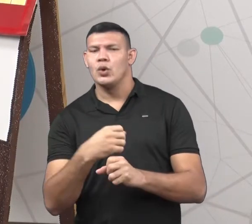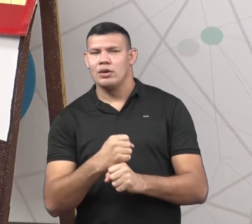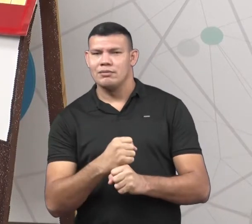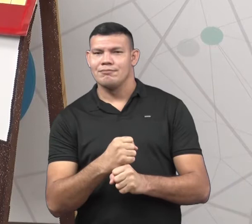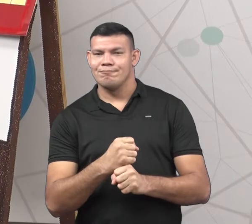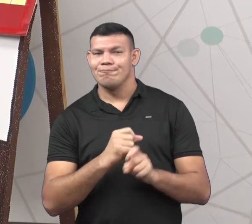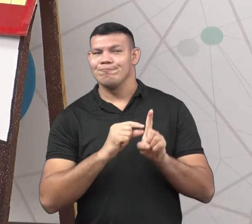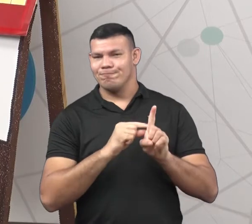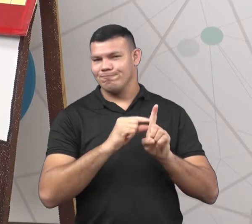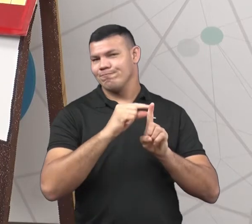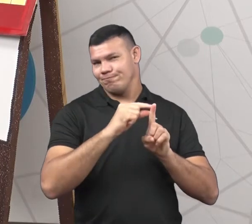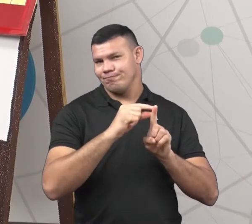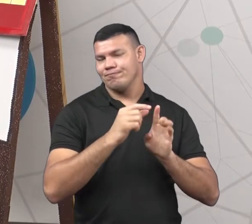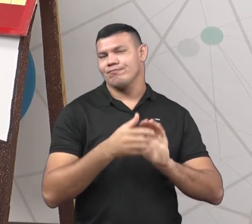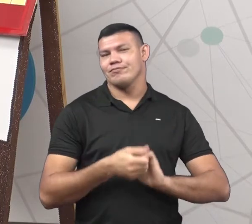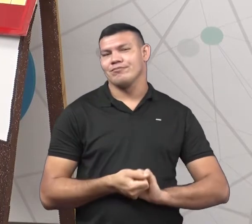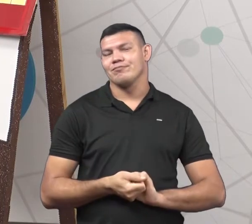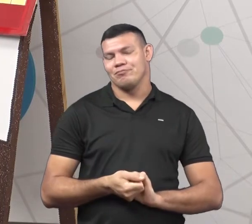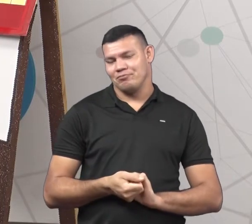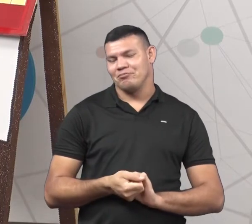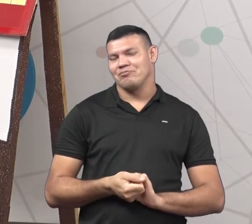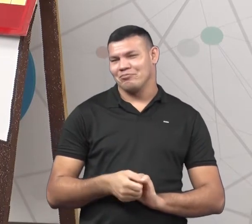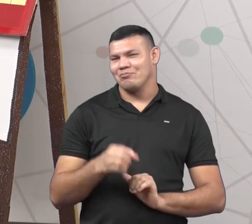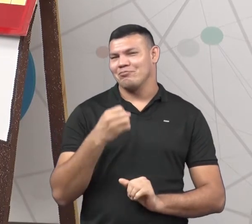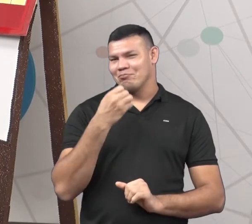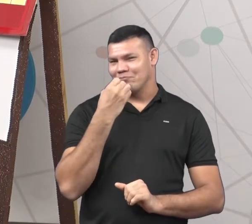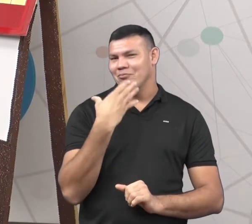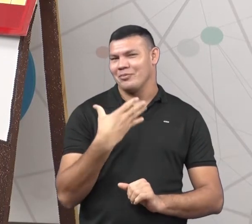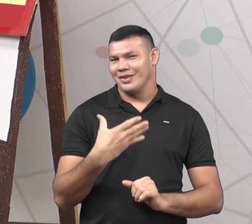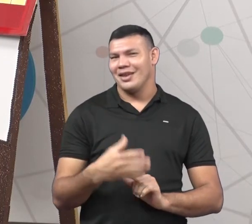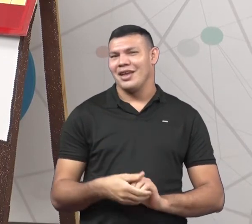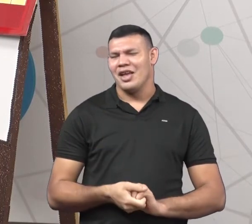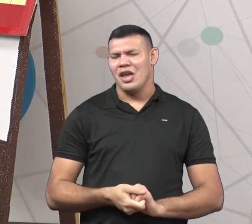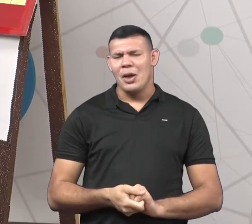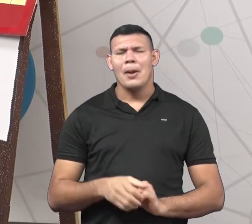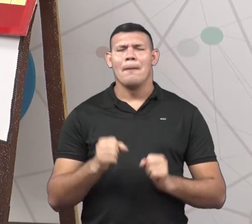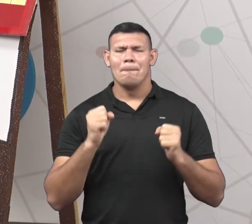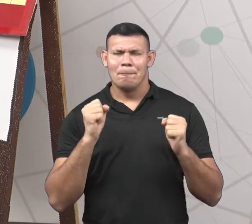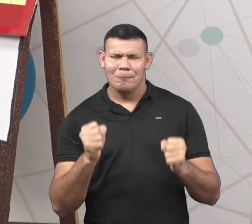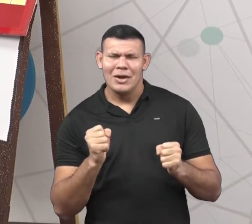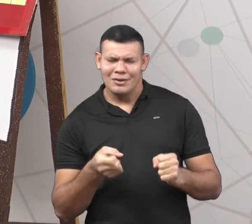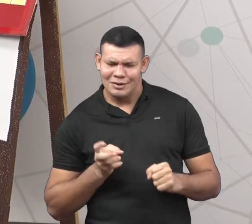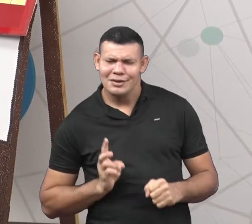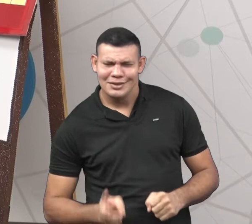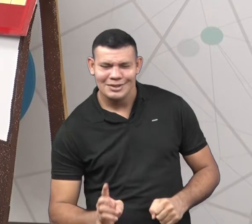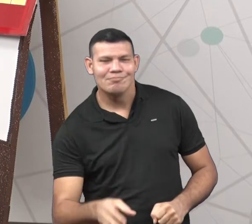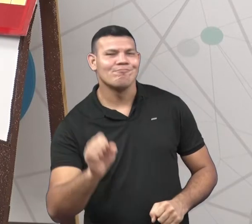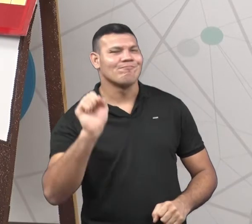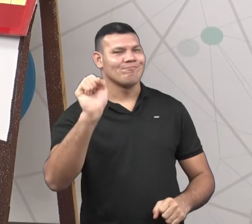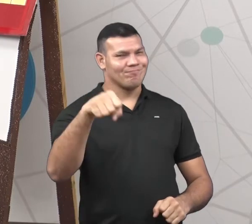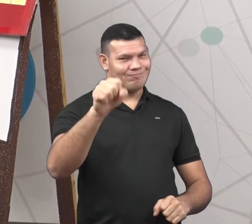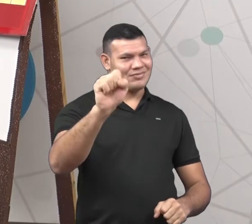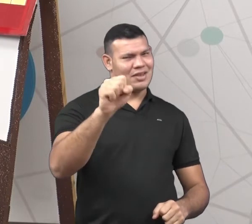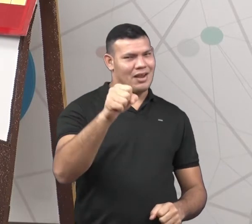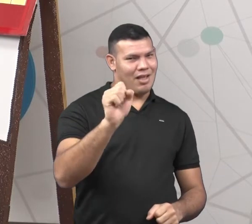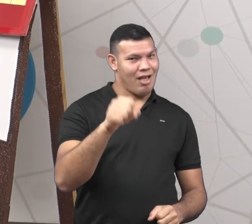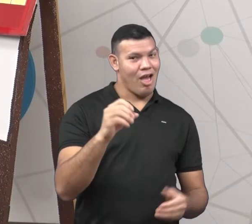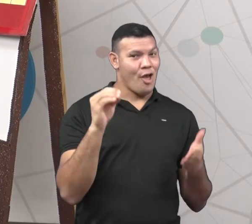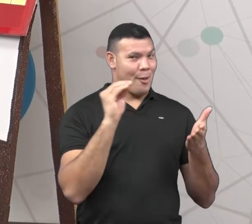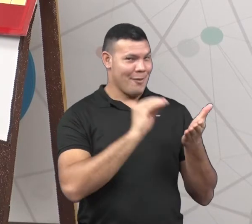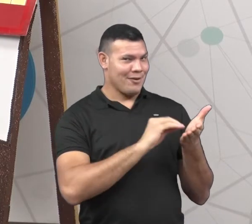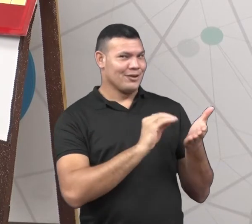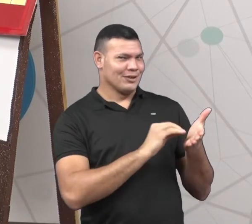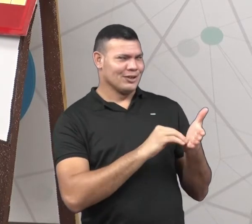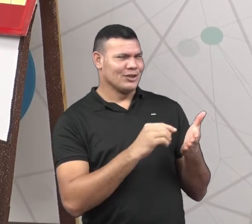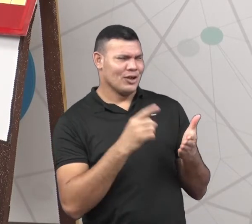49.523 unidades, né? Muito bem. Posso fazer mais um número? Posso, ele é infinito. Vamos fazer só mais um, pra gente ver